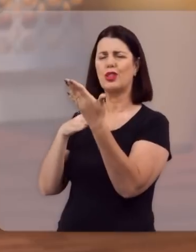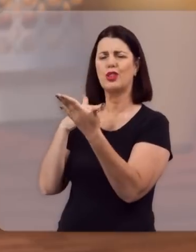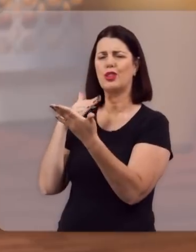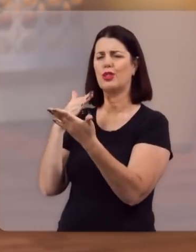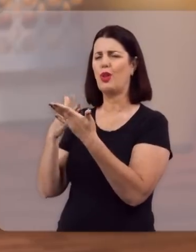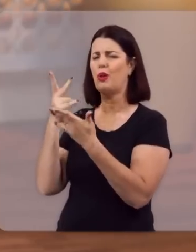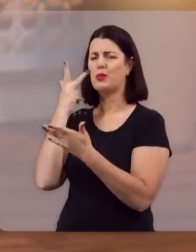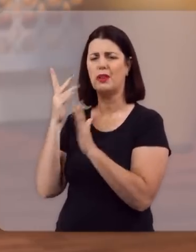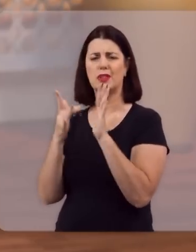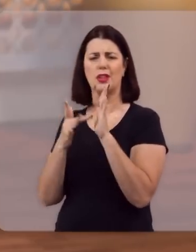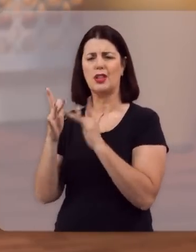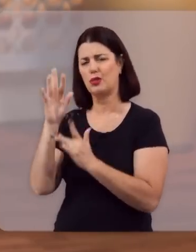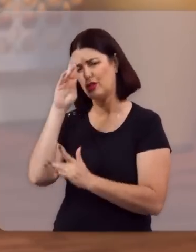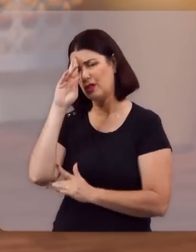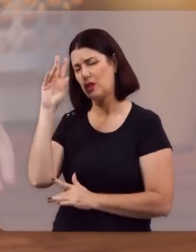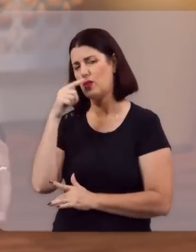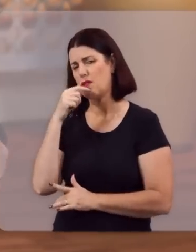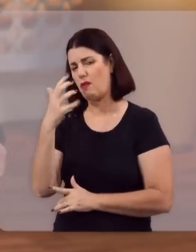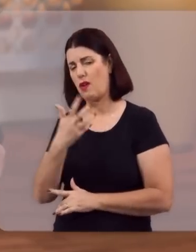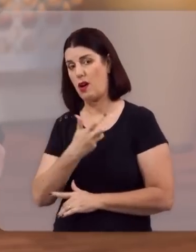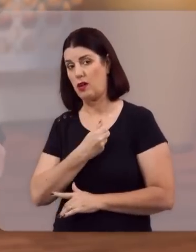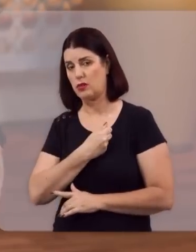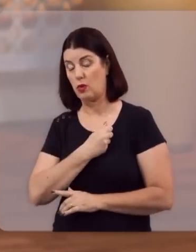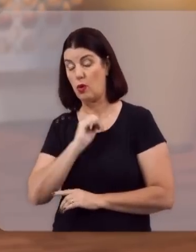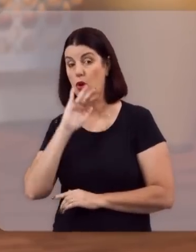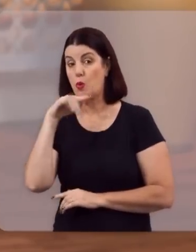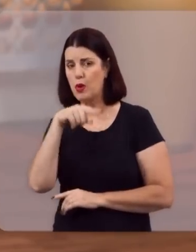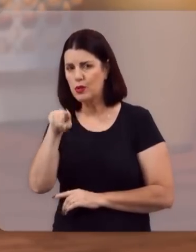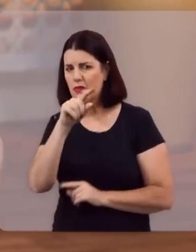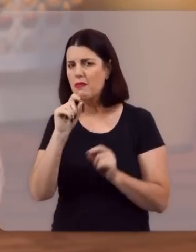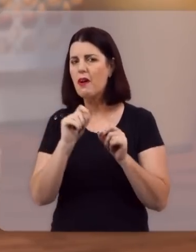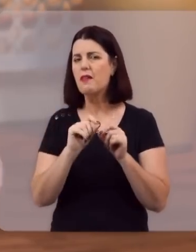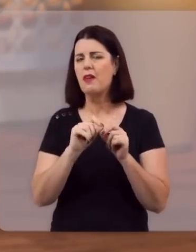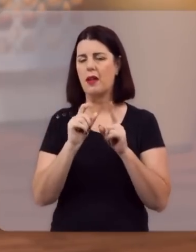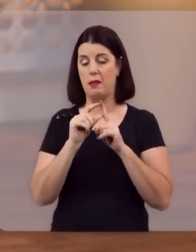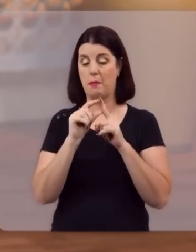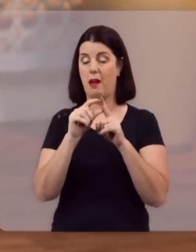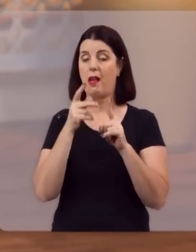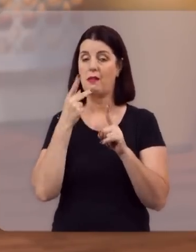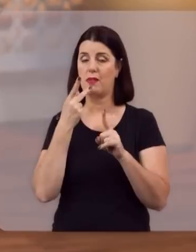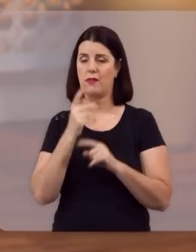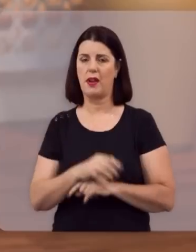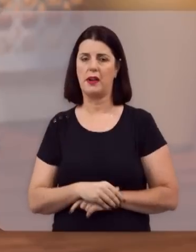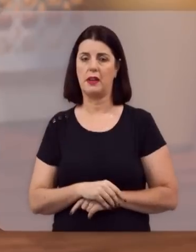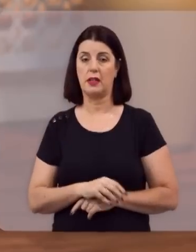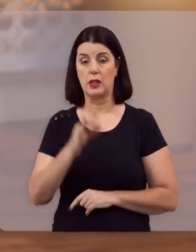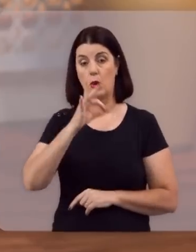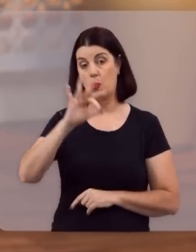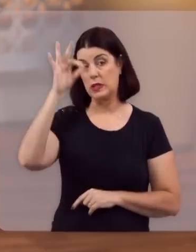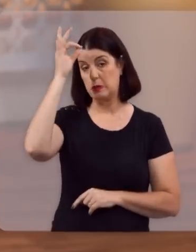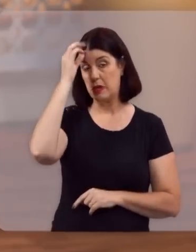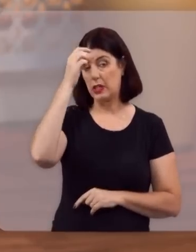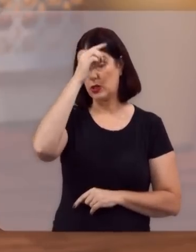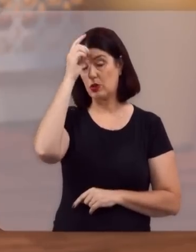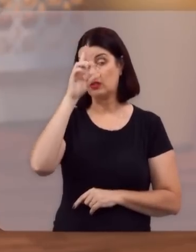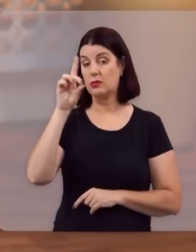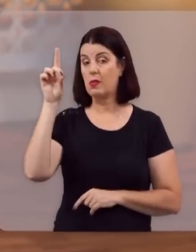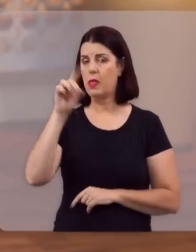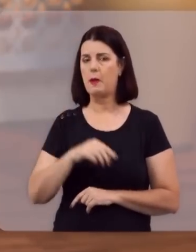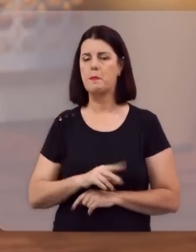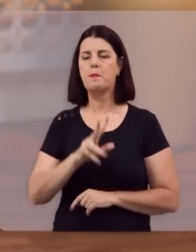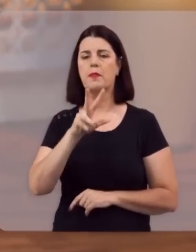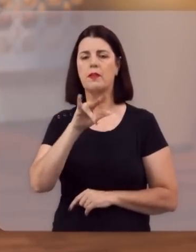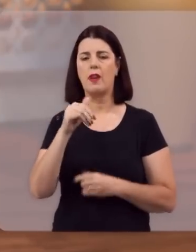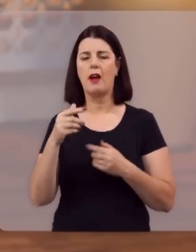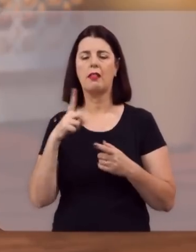total e restrita a Jesus como Senhor e Salvador. Ao fazer isso, a palavra de Deus diz que o Espírito Santo